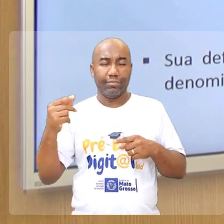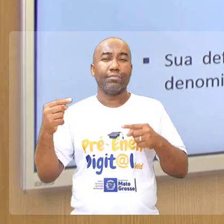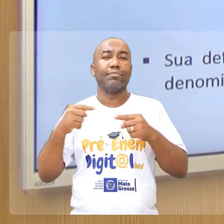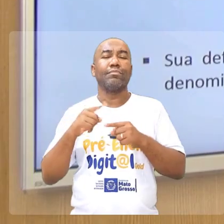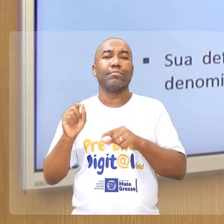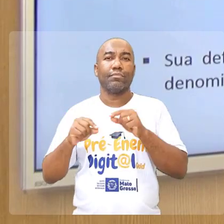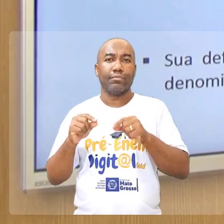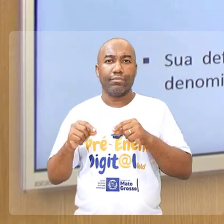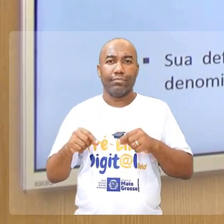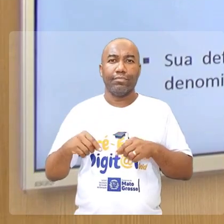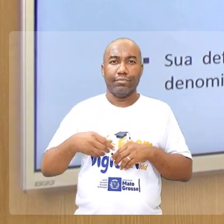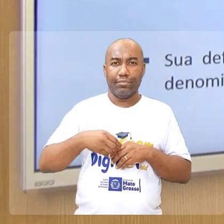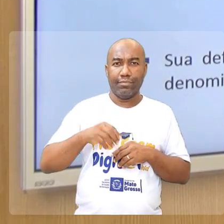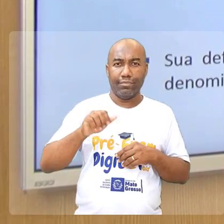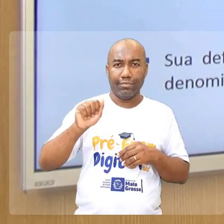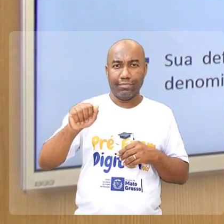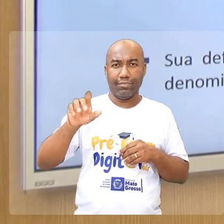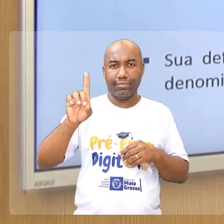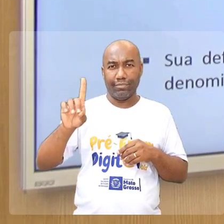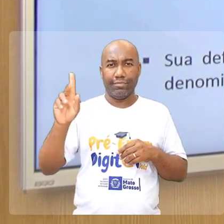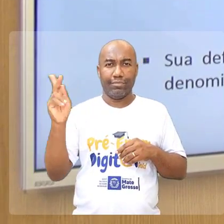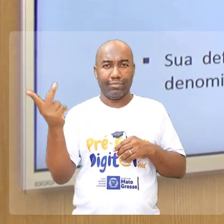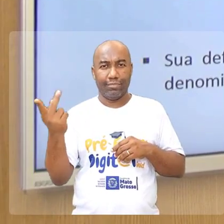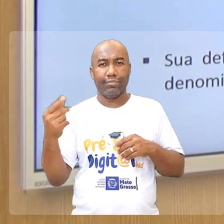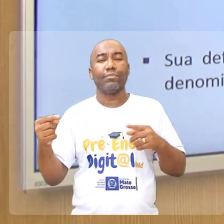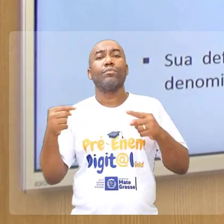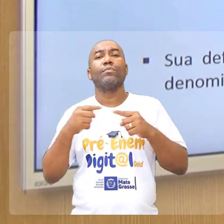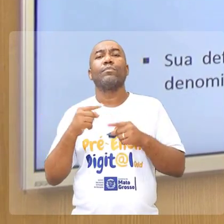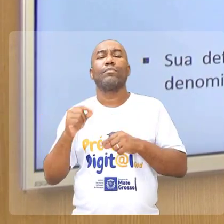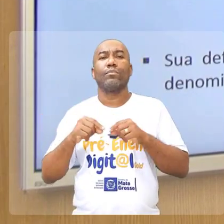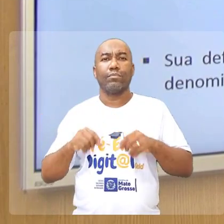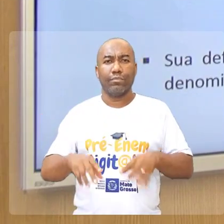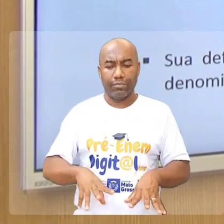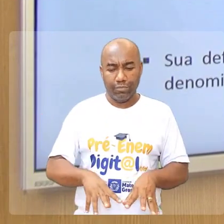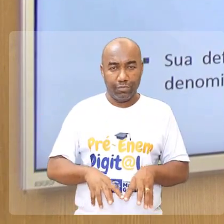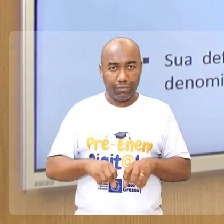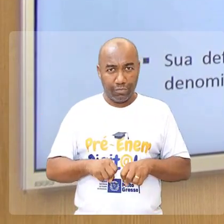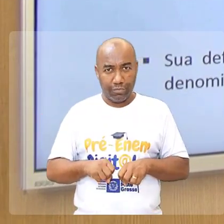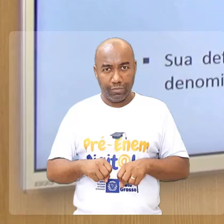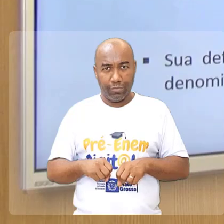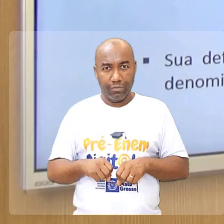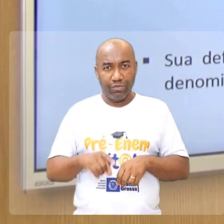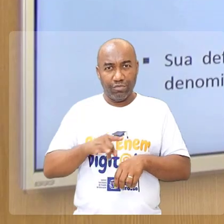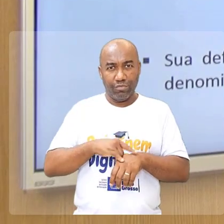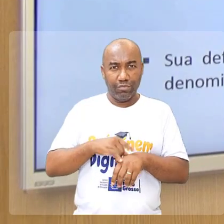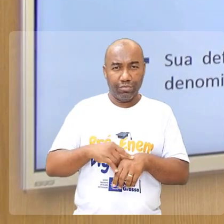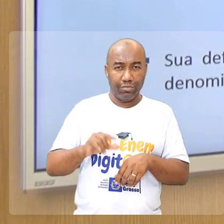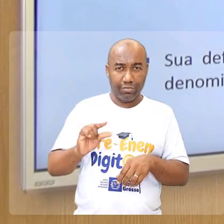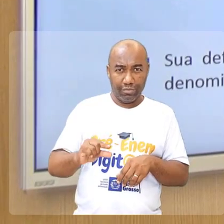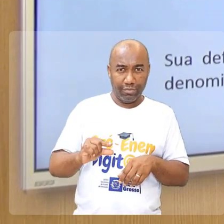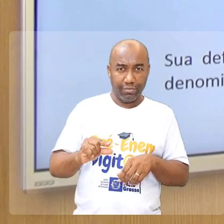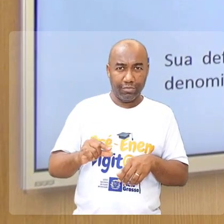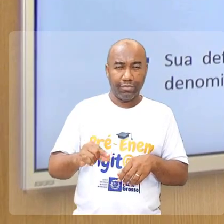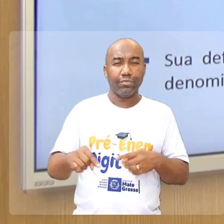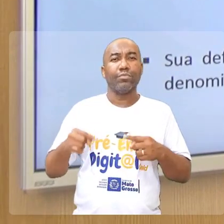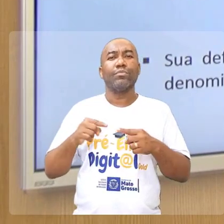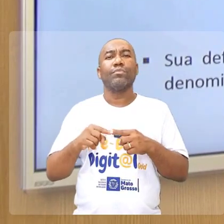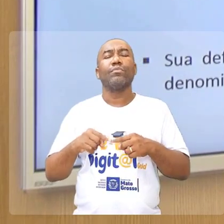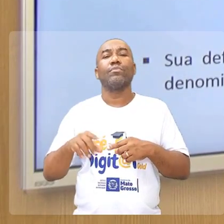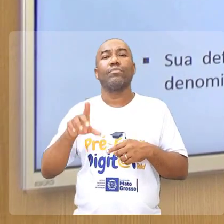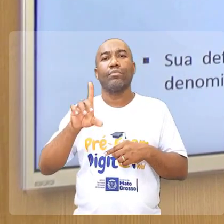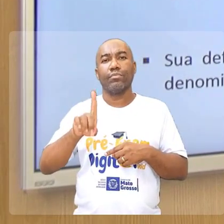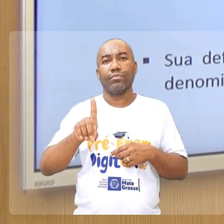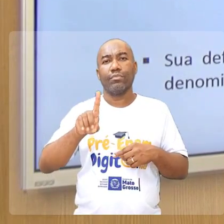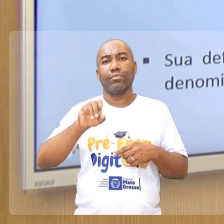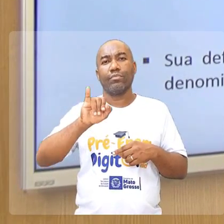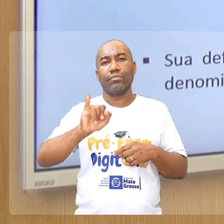Tá? O ADH é liberado para que eu não produza muito xixi. Para quem não lembrou, diurese